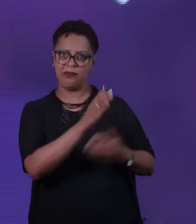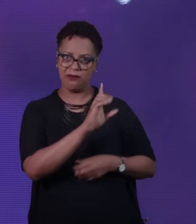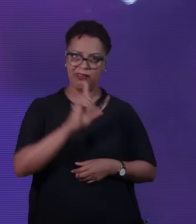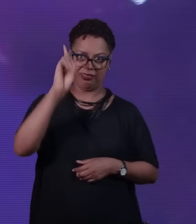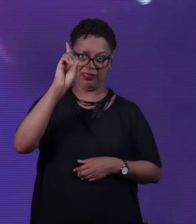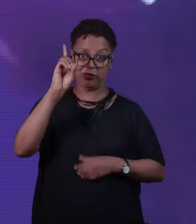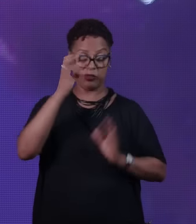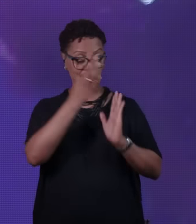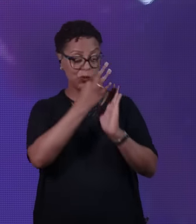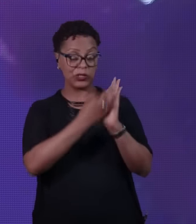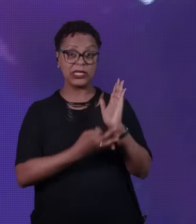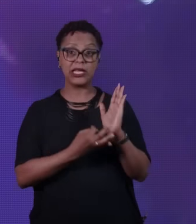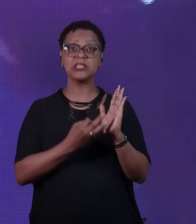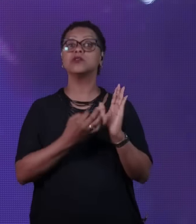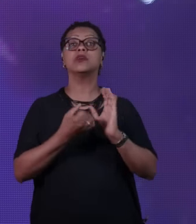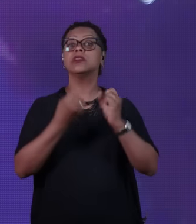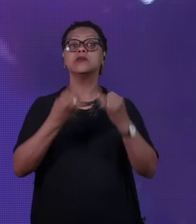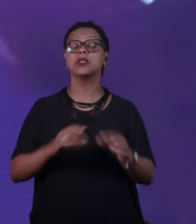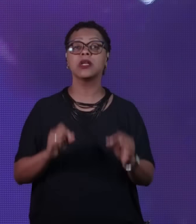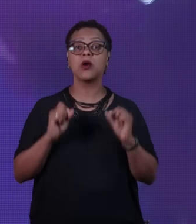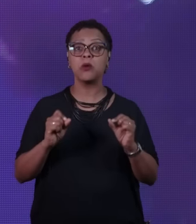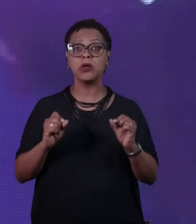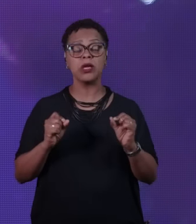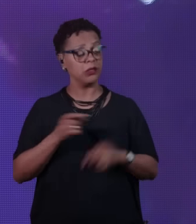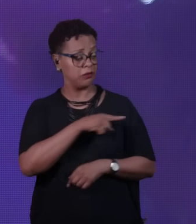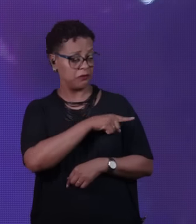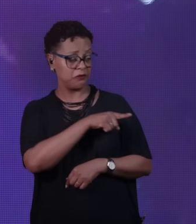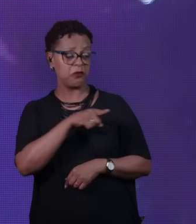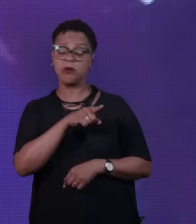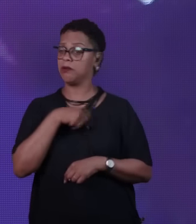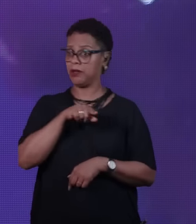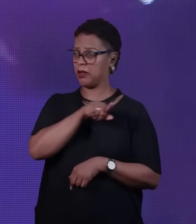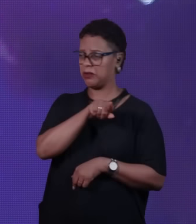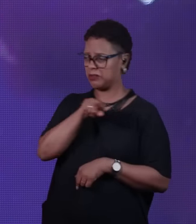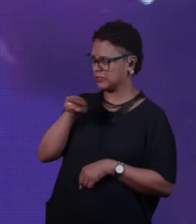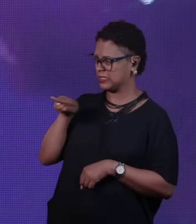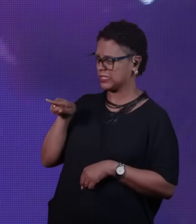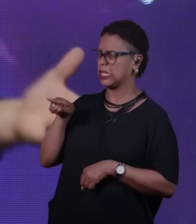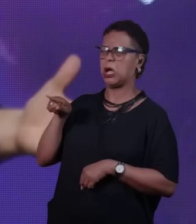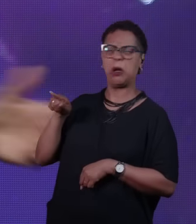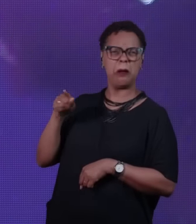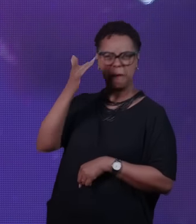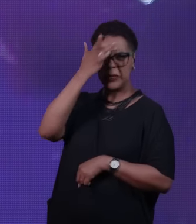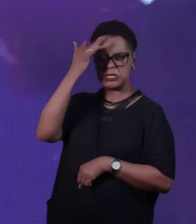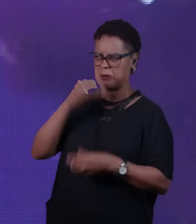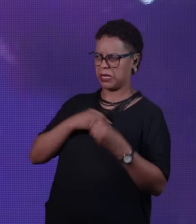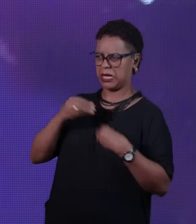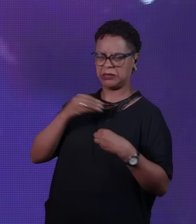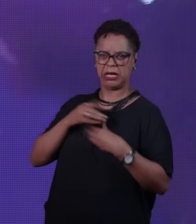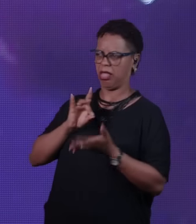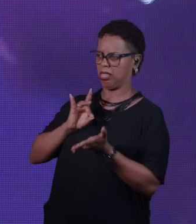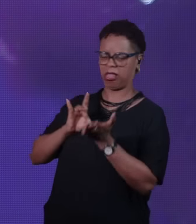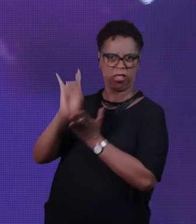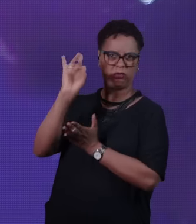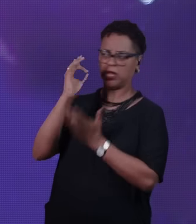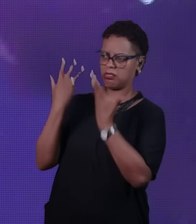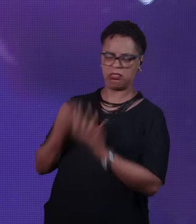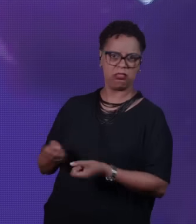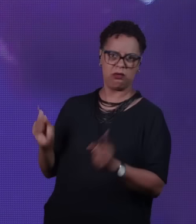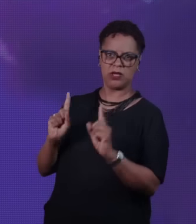tens contudo a teu favor que odeias as obras dos nicolaítas,